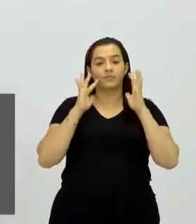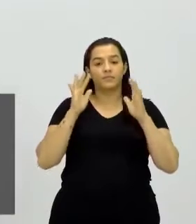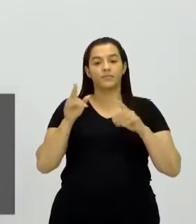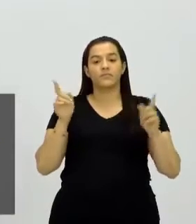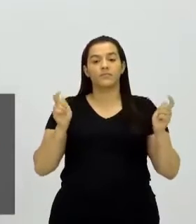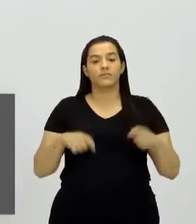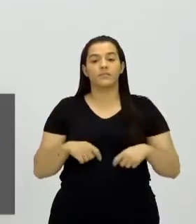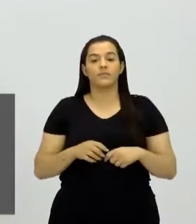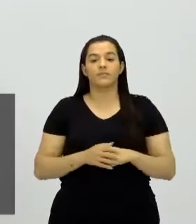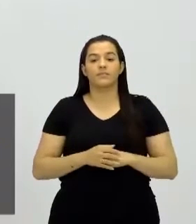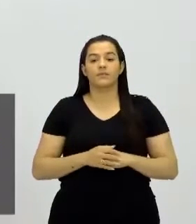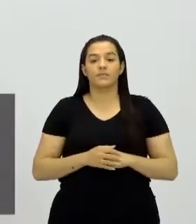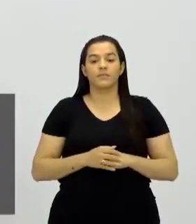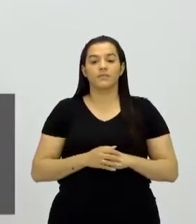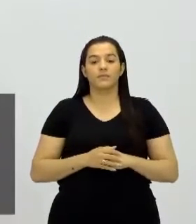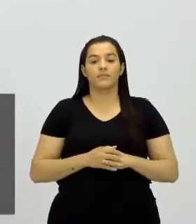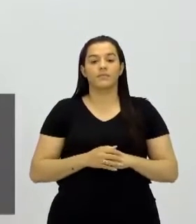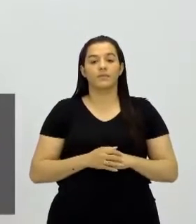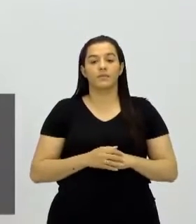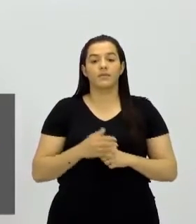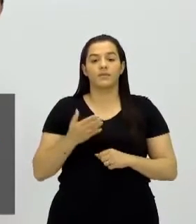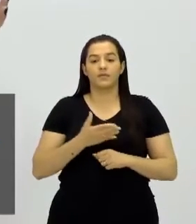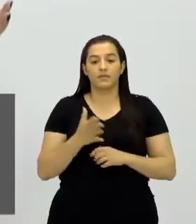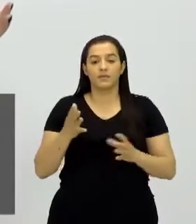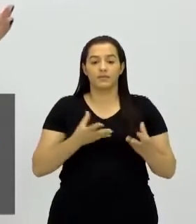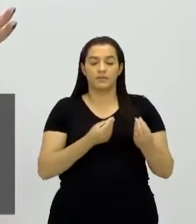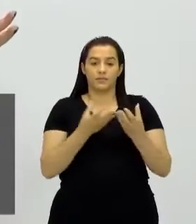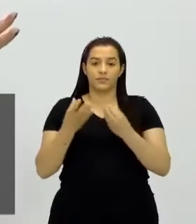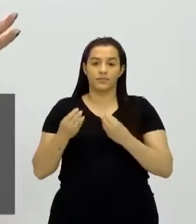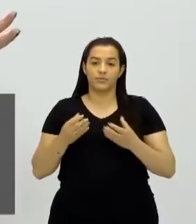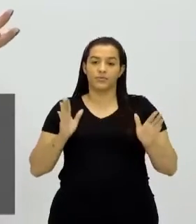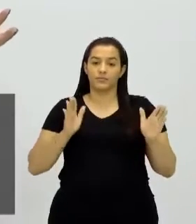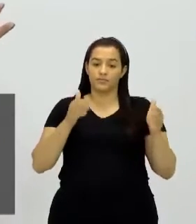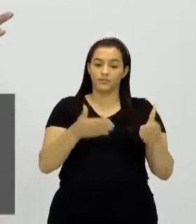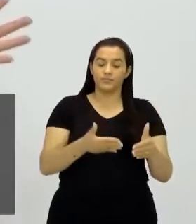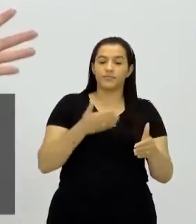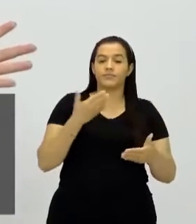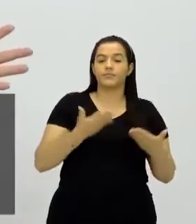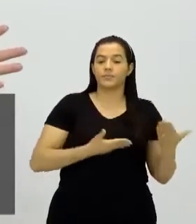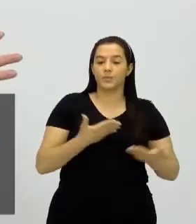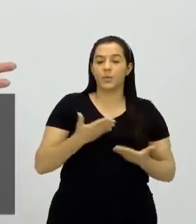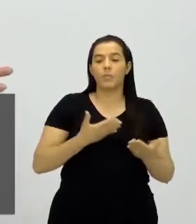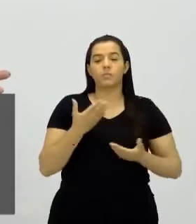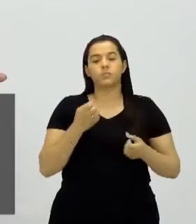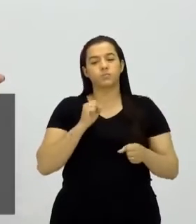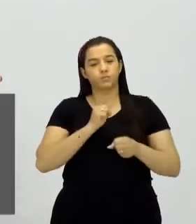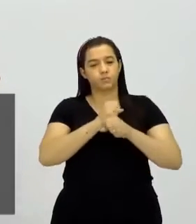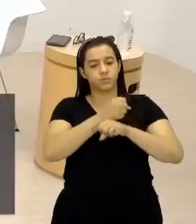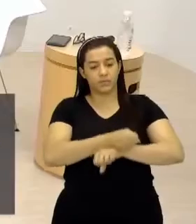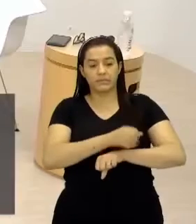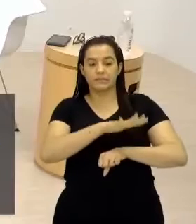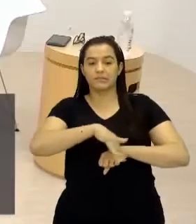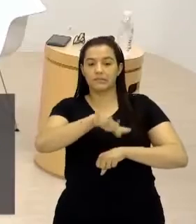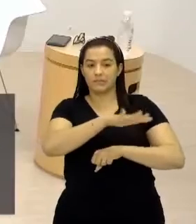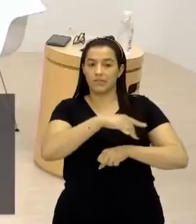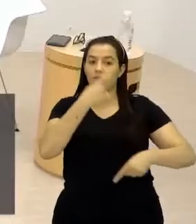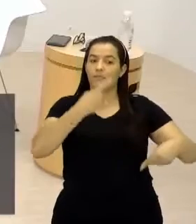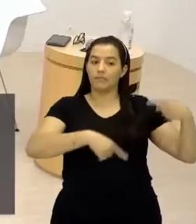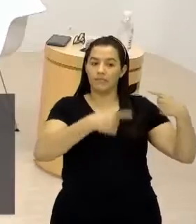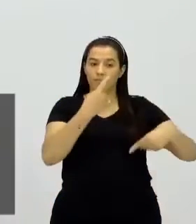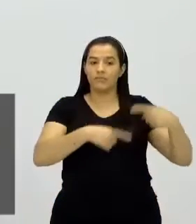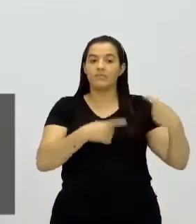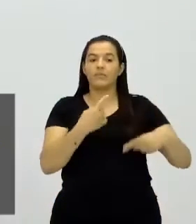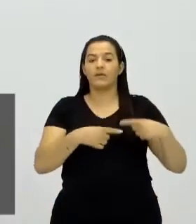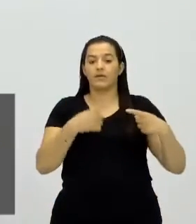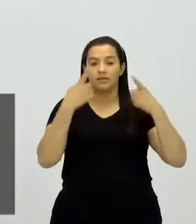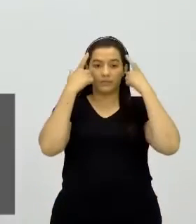pro Osmar, com certeza essa grande concentração de escravizados ia gerar alguma revolta, né? Ia dar alguma coisa.